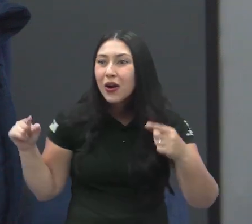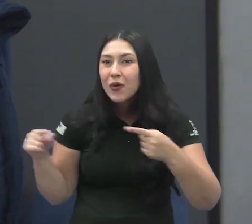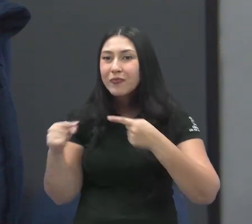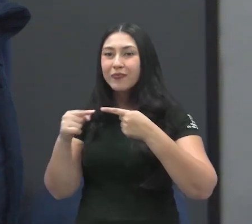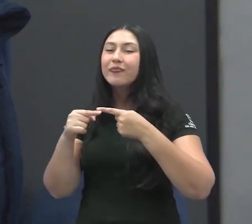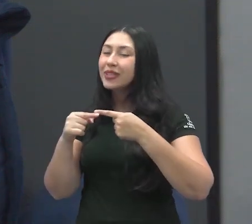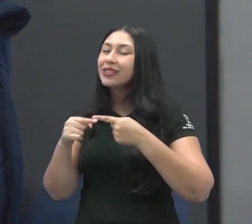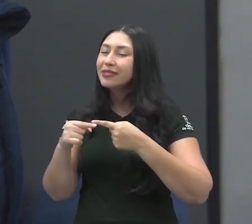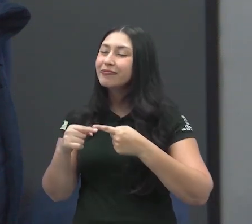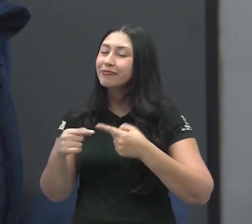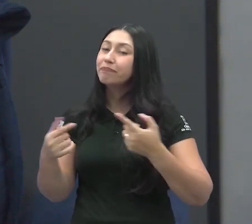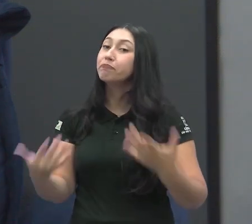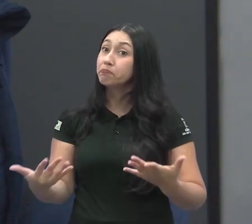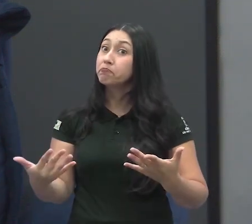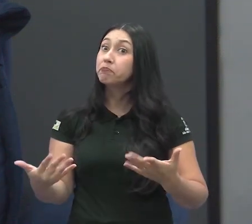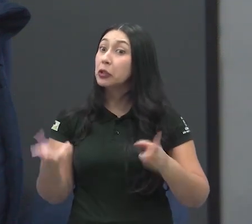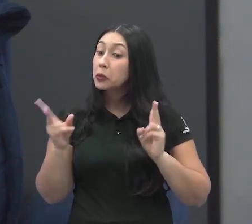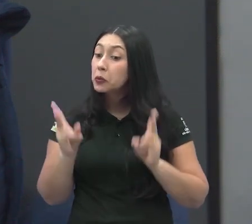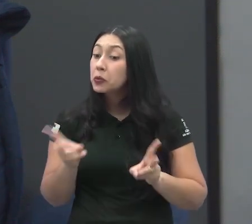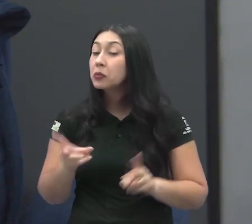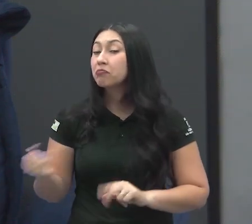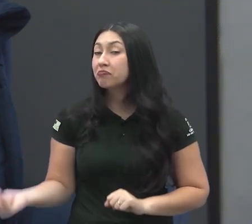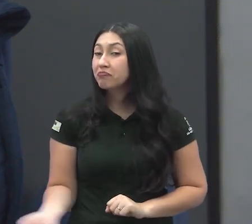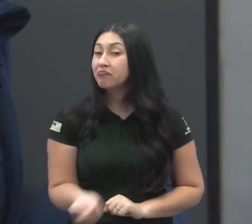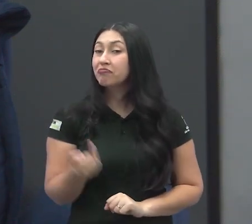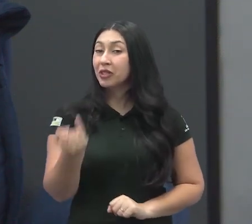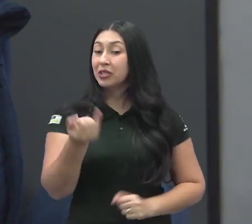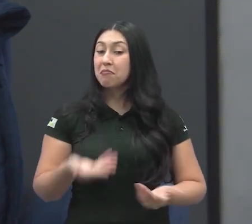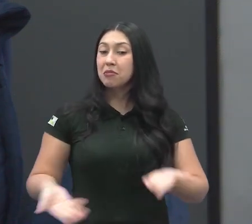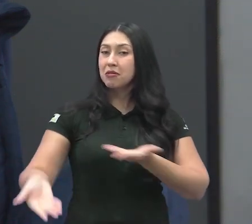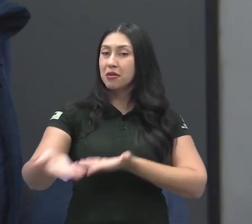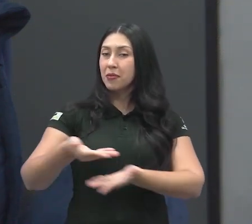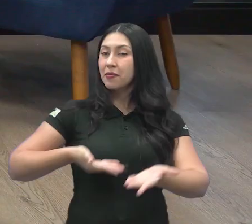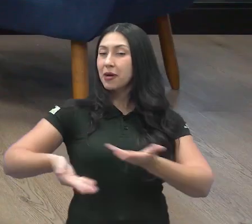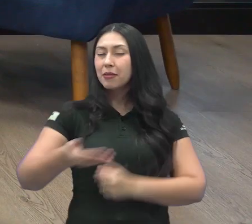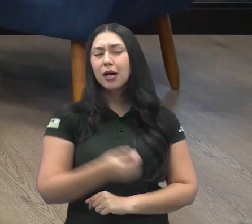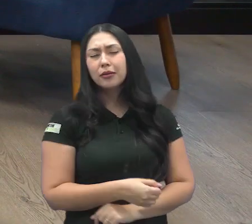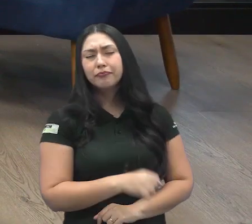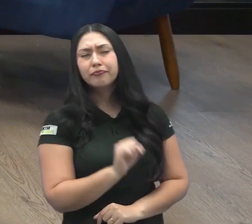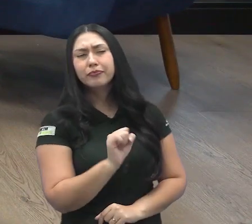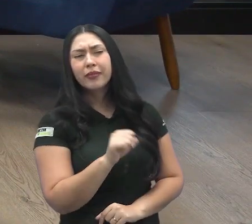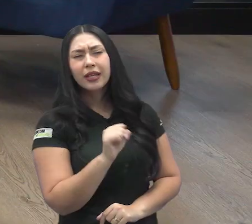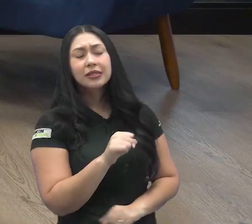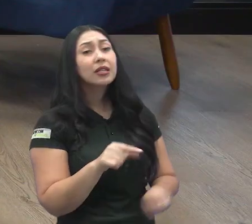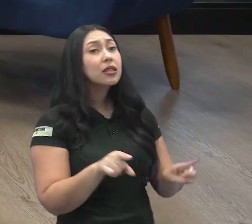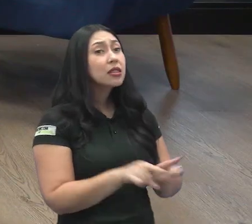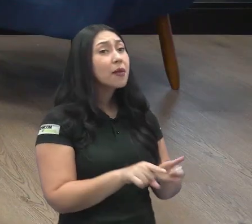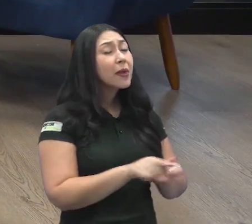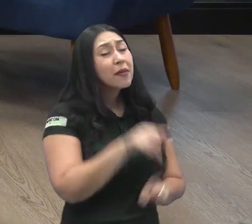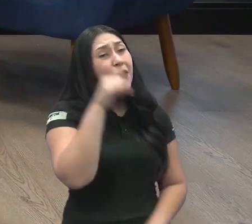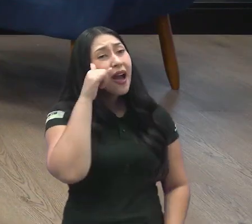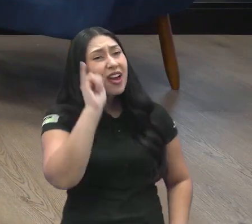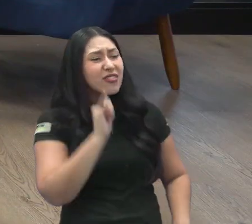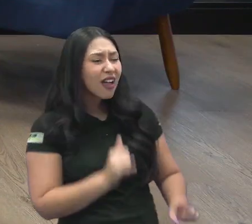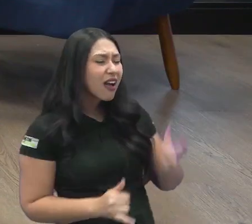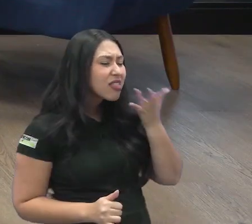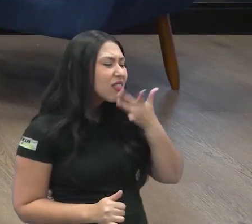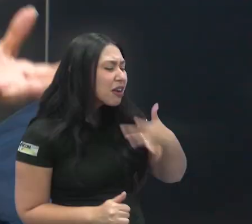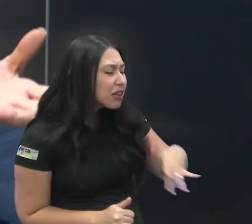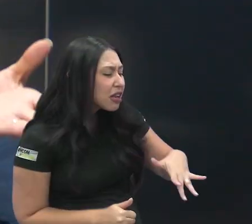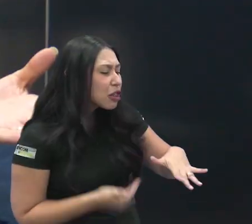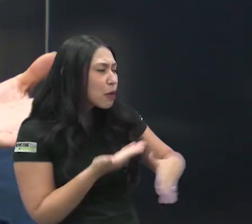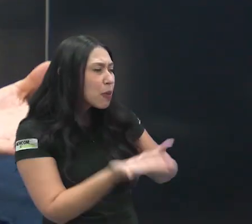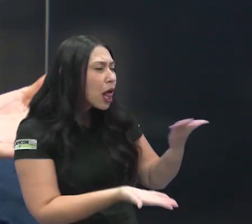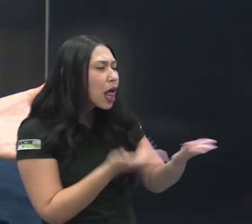inteiro, entendeu? Então, para nós é sempre importante estar neste meio. Sem dúvida. E o combate à adultização foi um dos